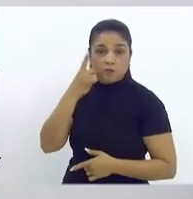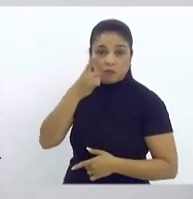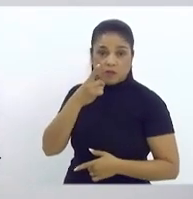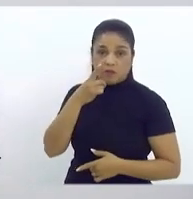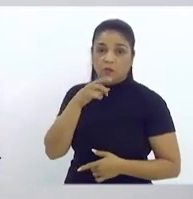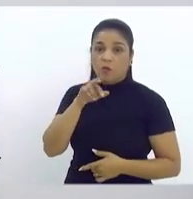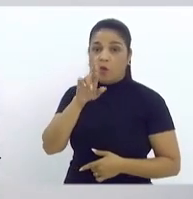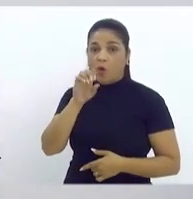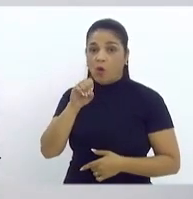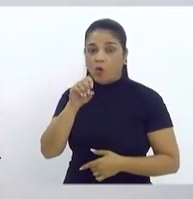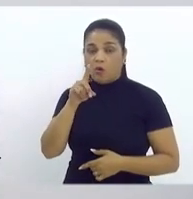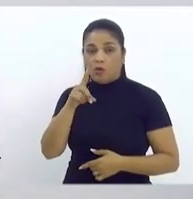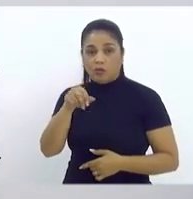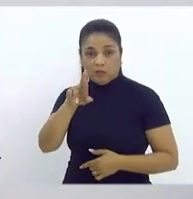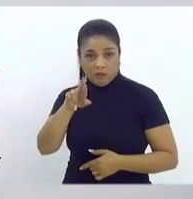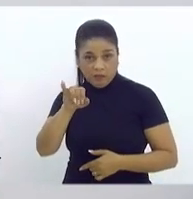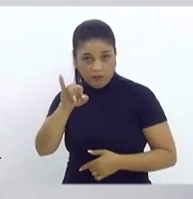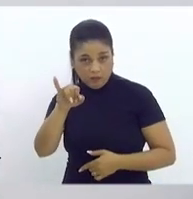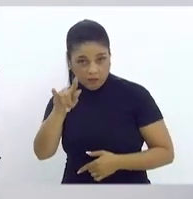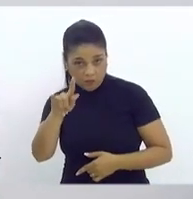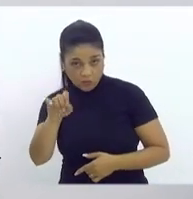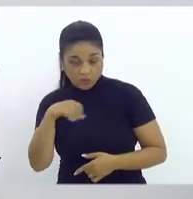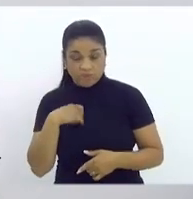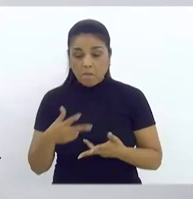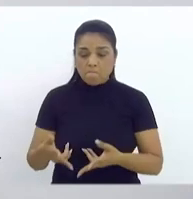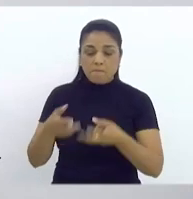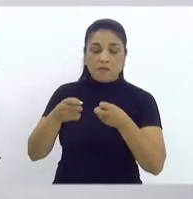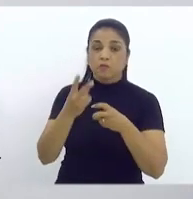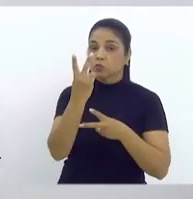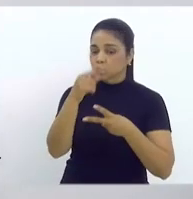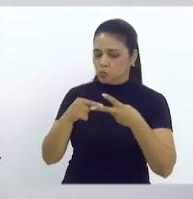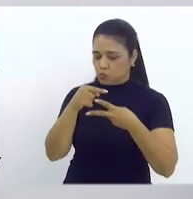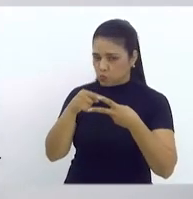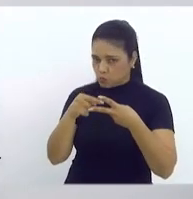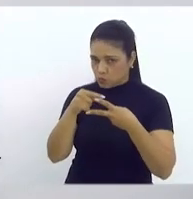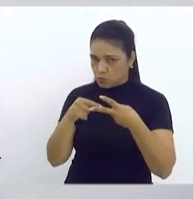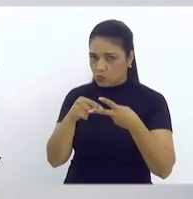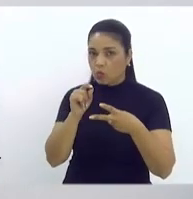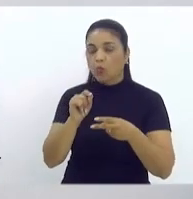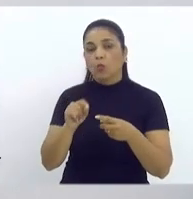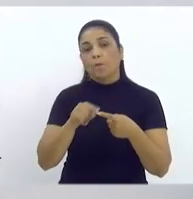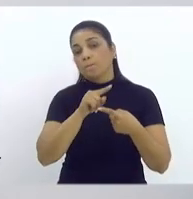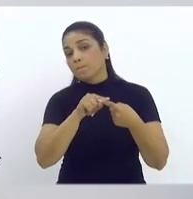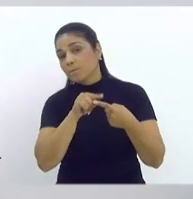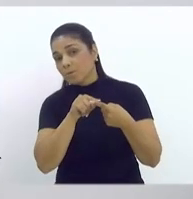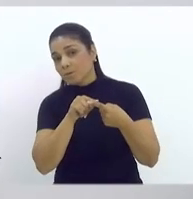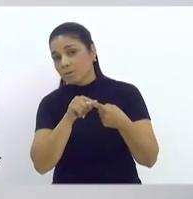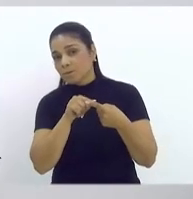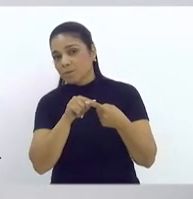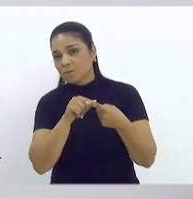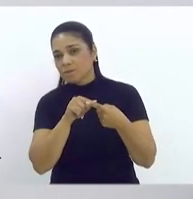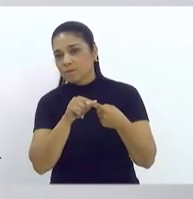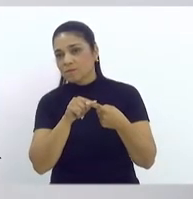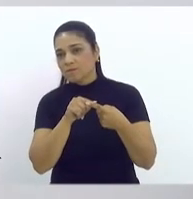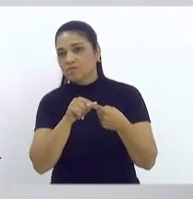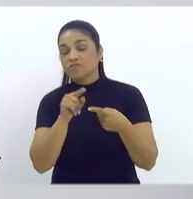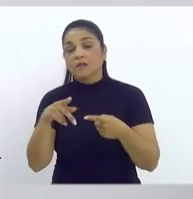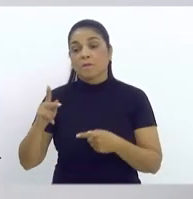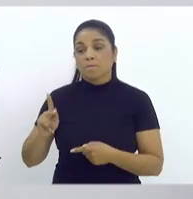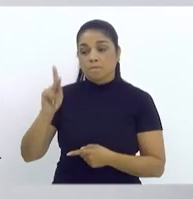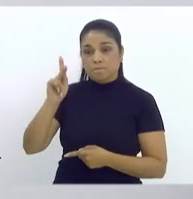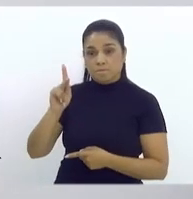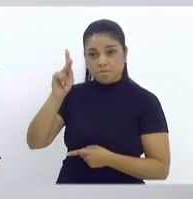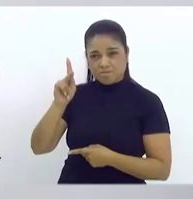falou, a gente percebe duas coisas nesse mercado no país. É uma política da Petrobras que